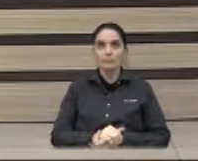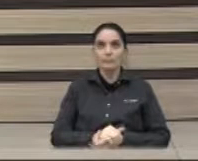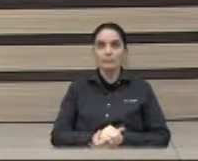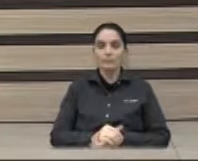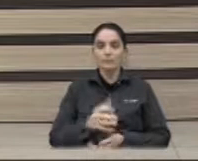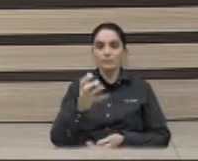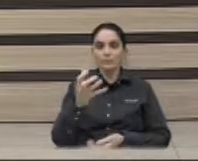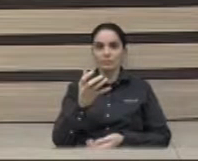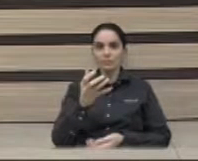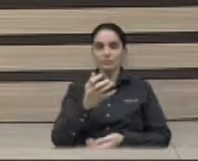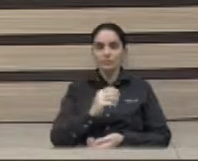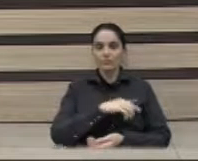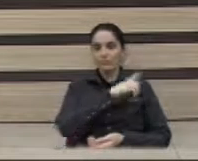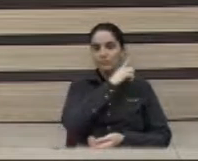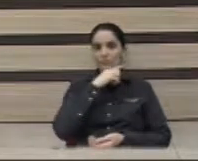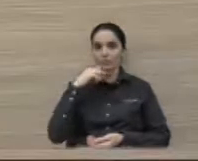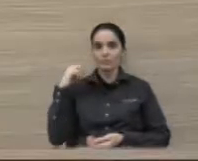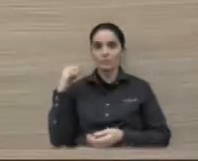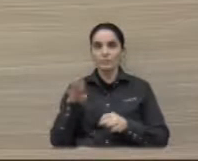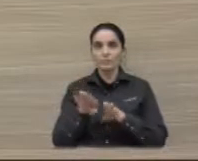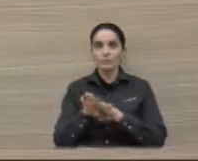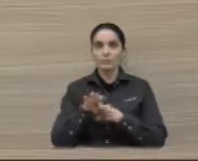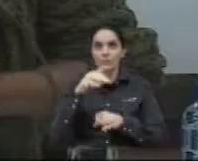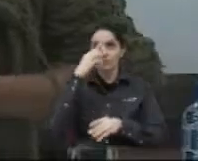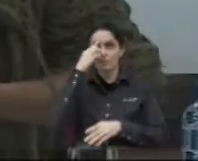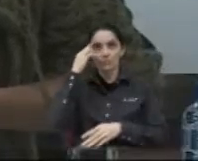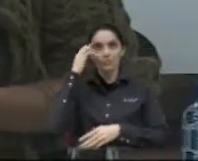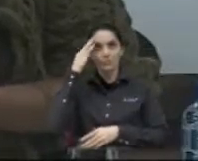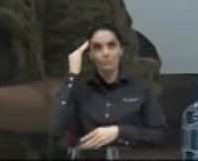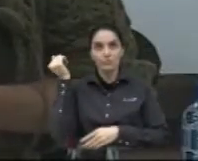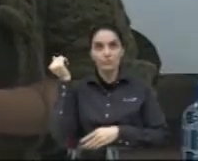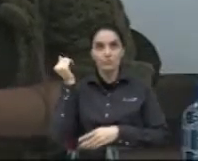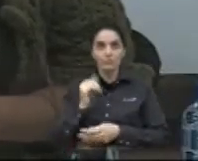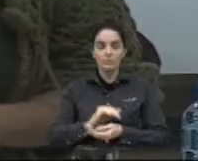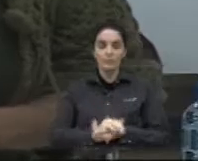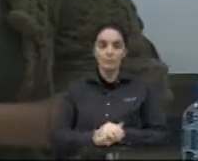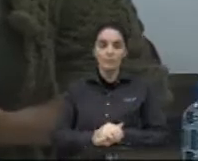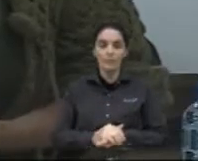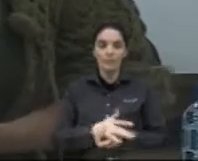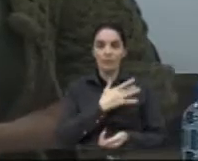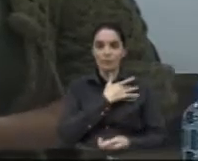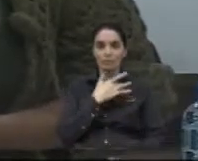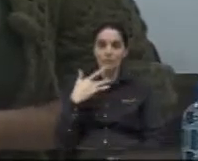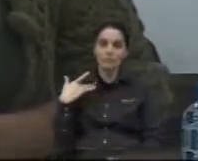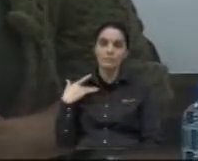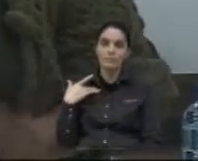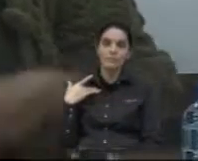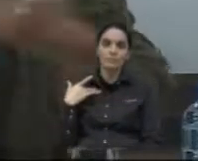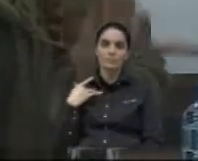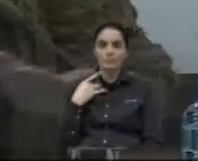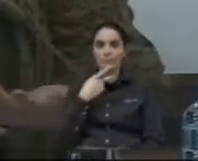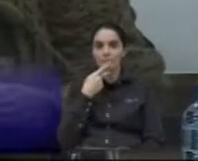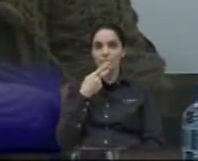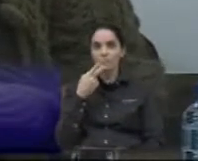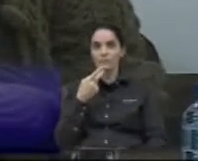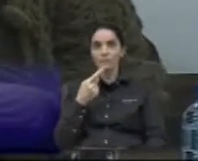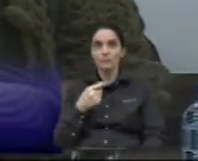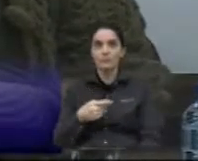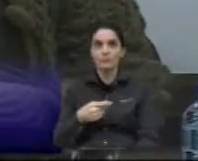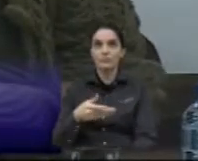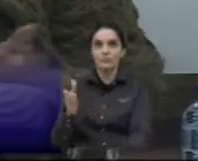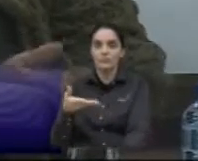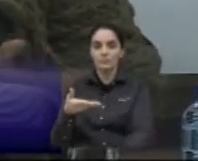da doutora Mayra e do doutor Júlio aqui, que são da área de saúde, para que a gente pudesse discutir. Eu venho já há